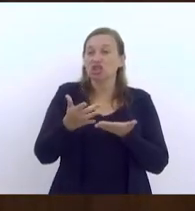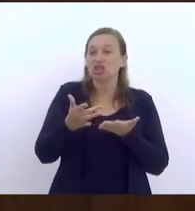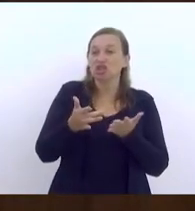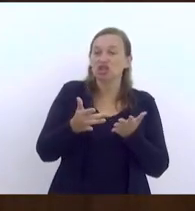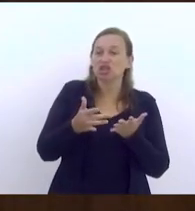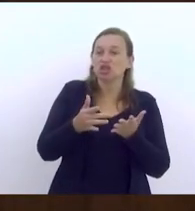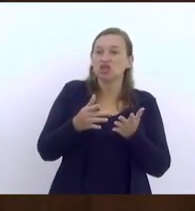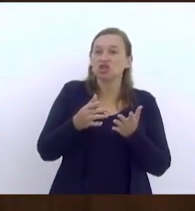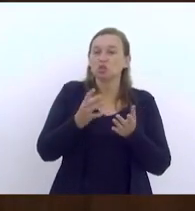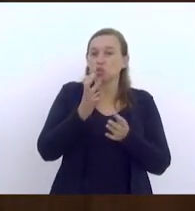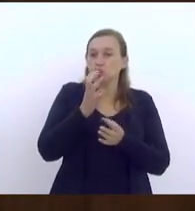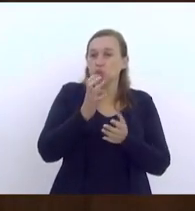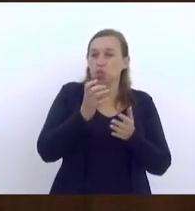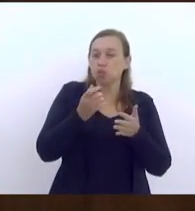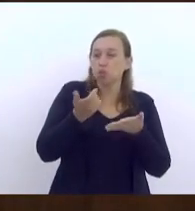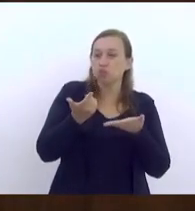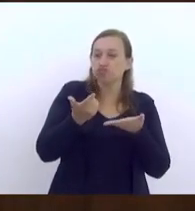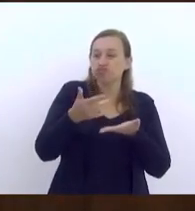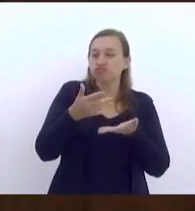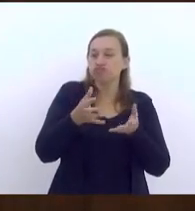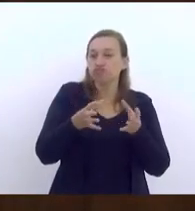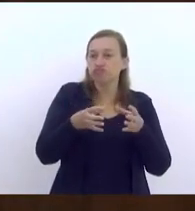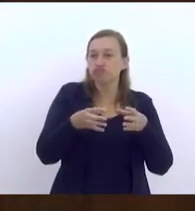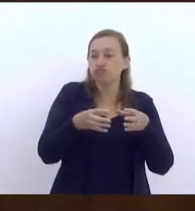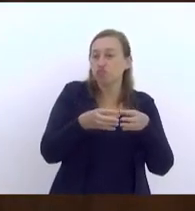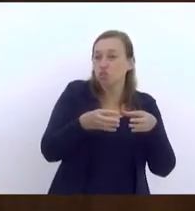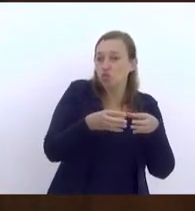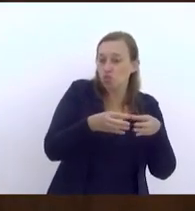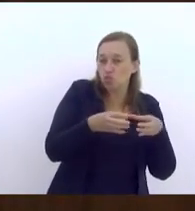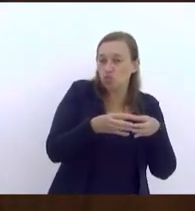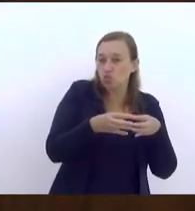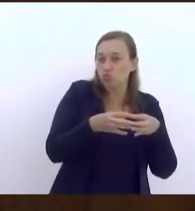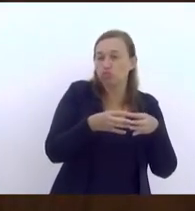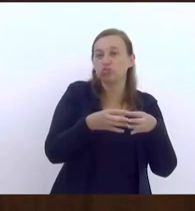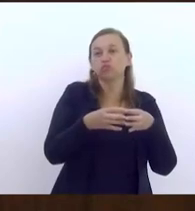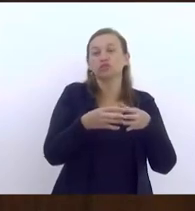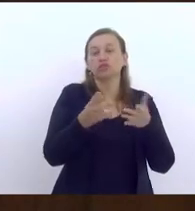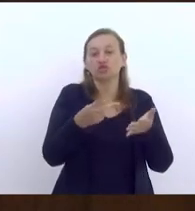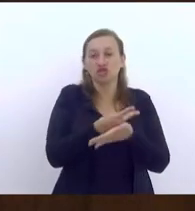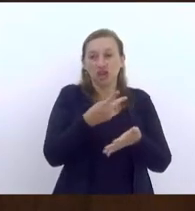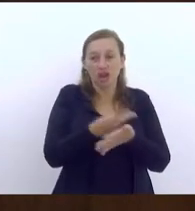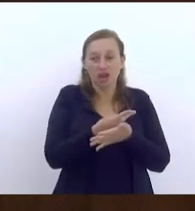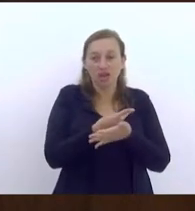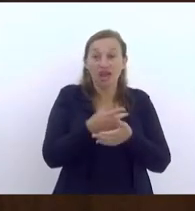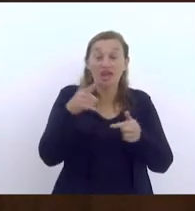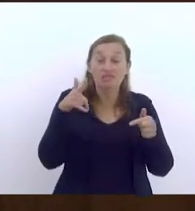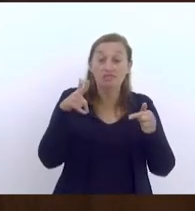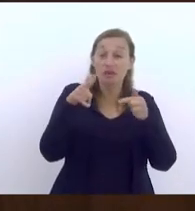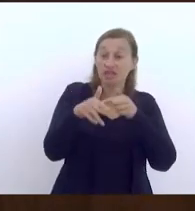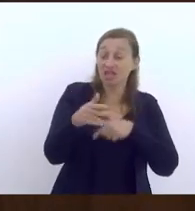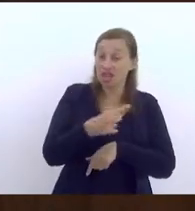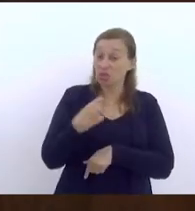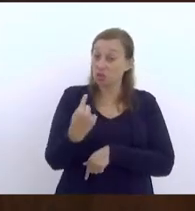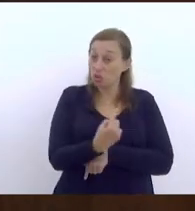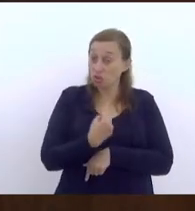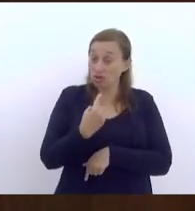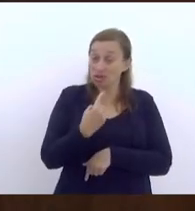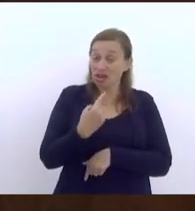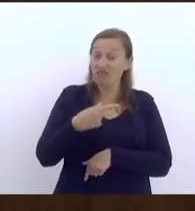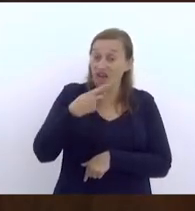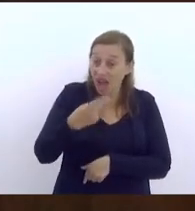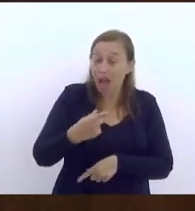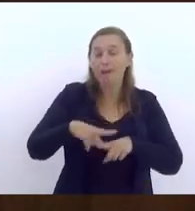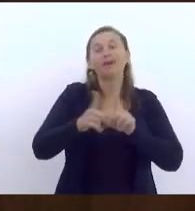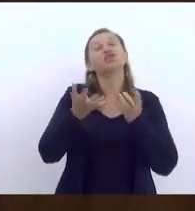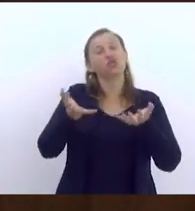de denuncismo, para uma parcela de setores aparelhados, é de nos impedir e nos cercear a fala. Mas